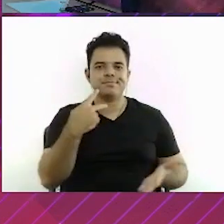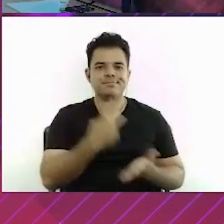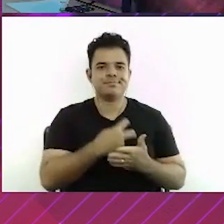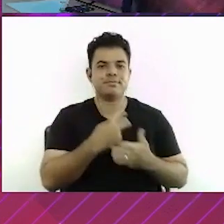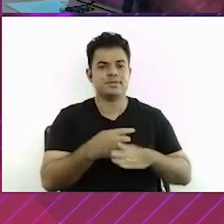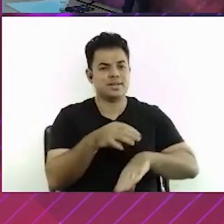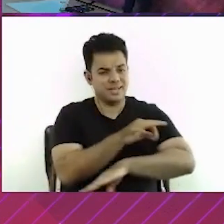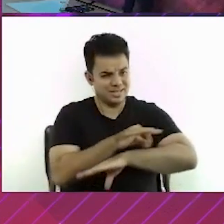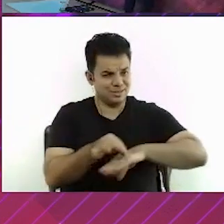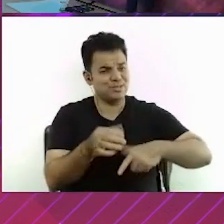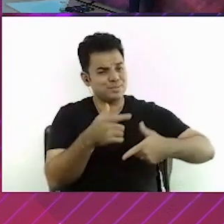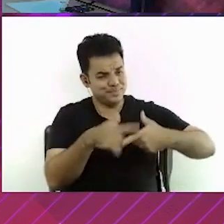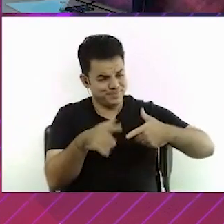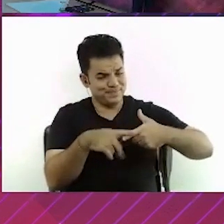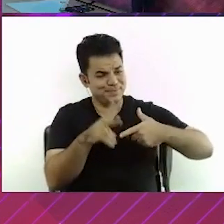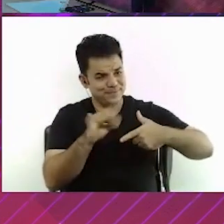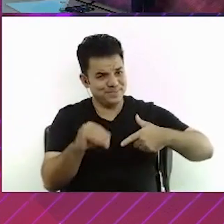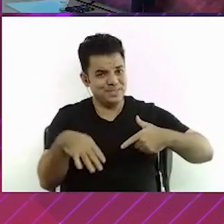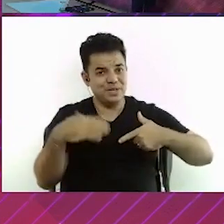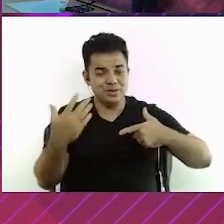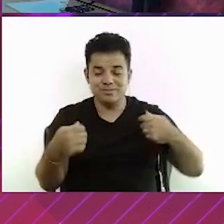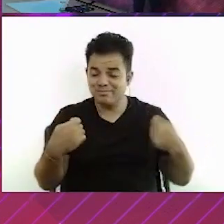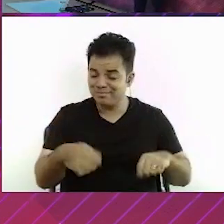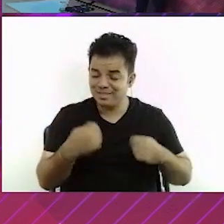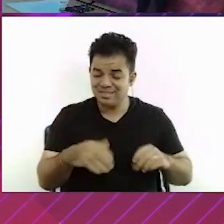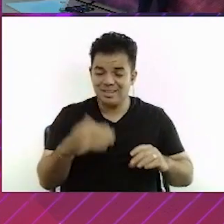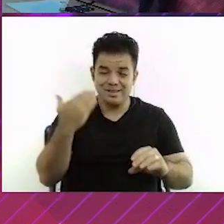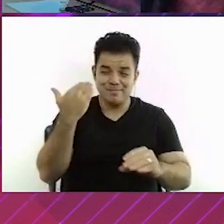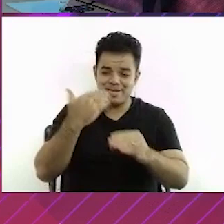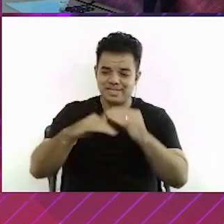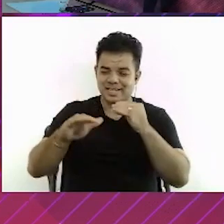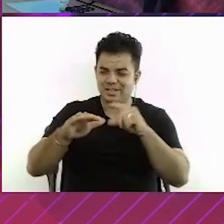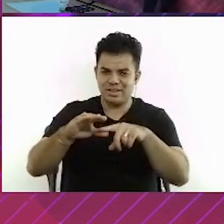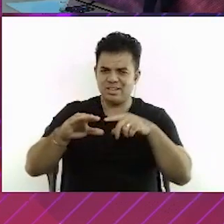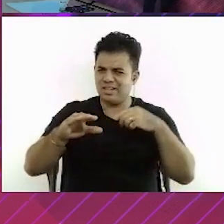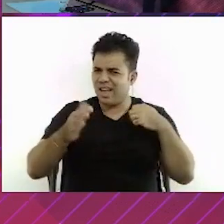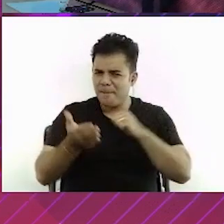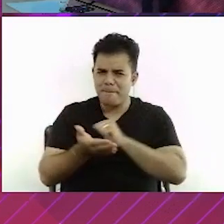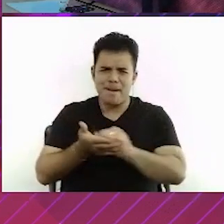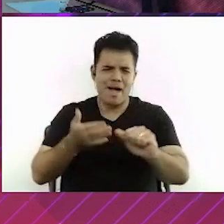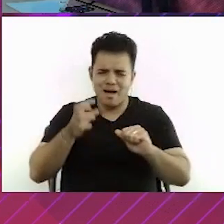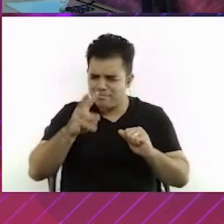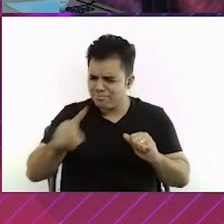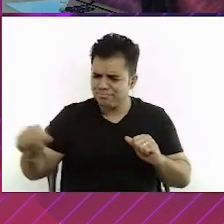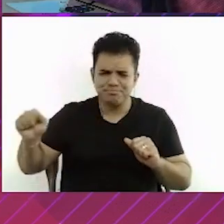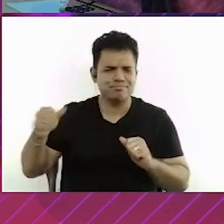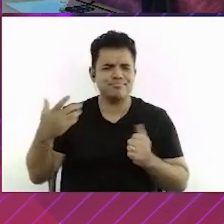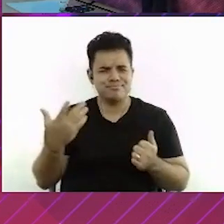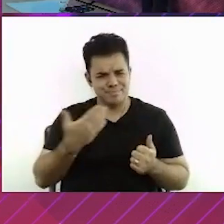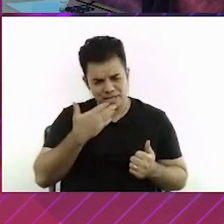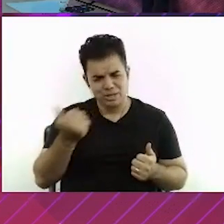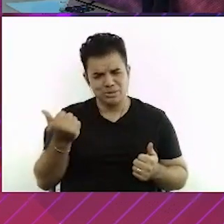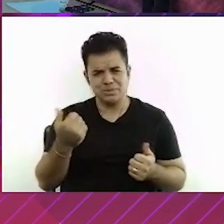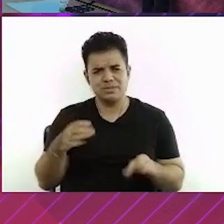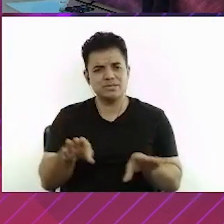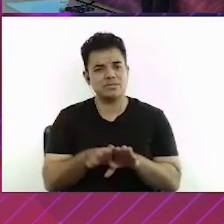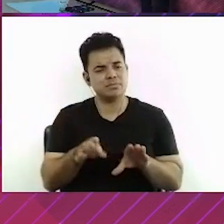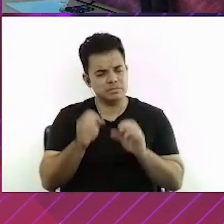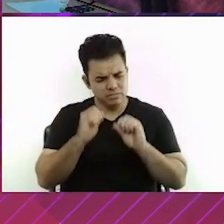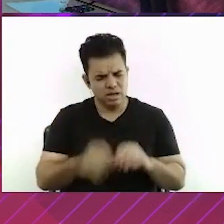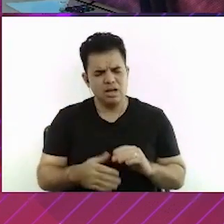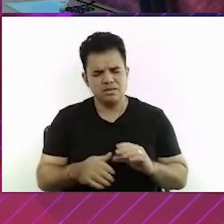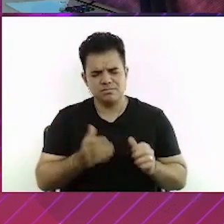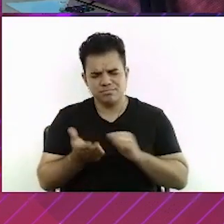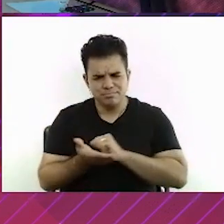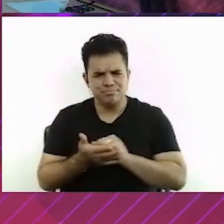problema, ou você precisa descartar essa mensagem, porque não tem mais o que fazer. Nesse caso, você pode descartar. E você não